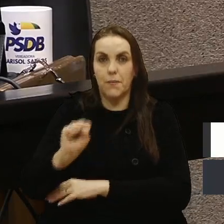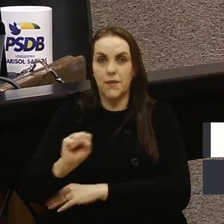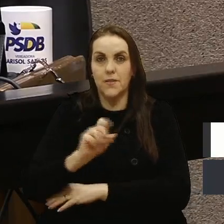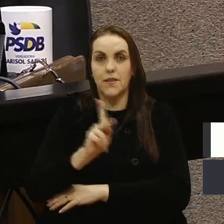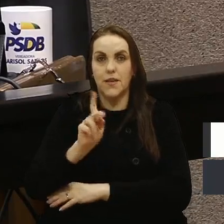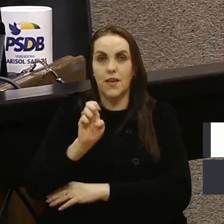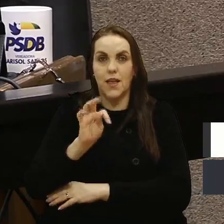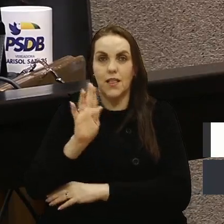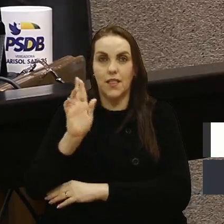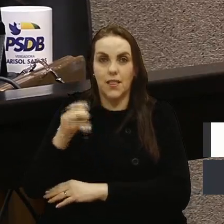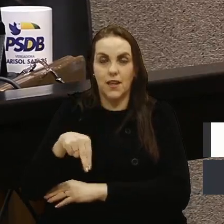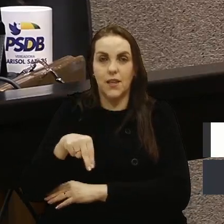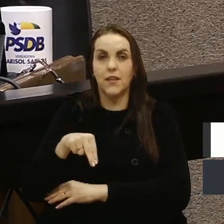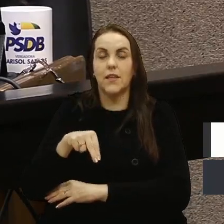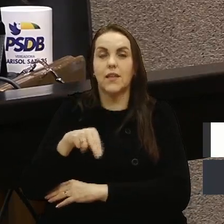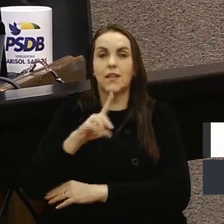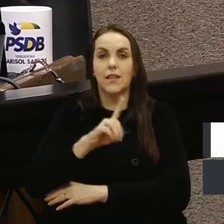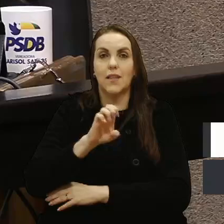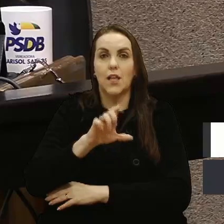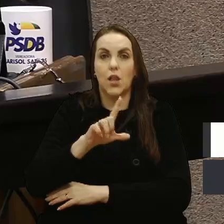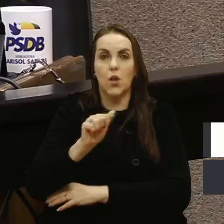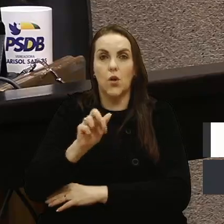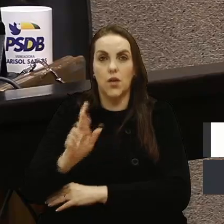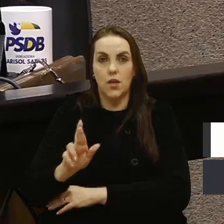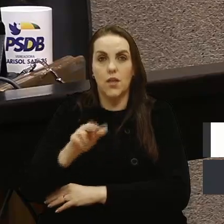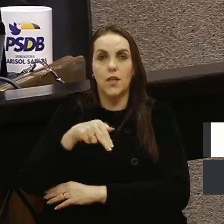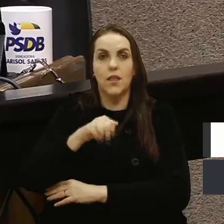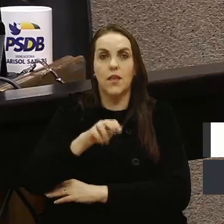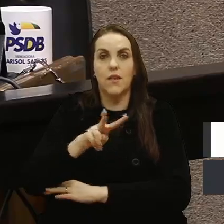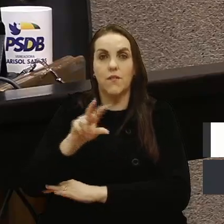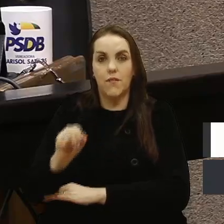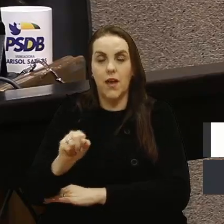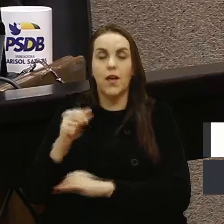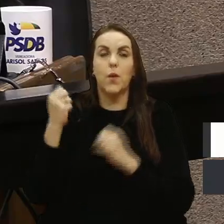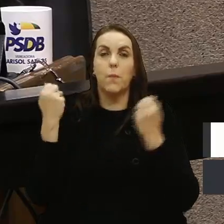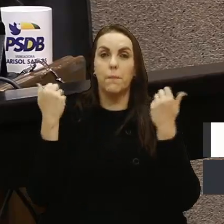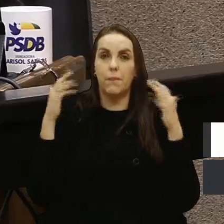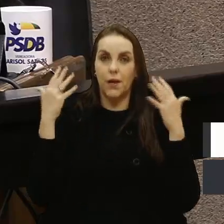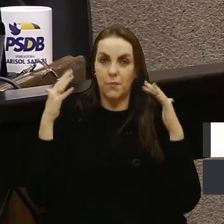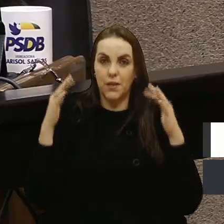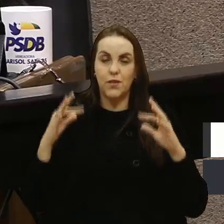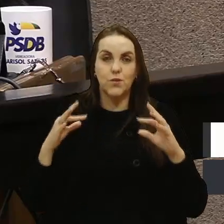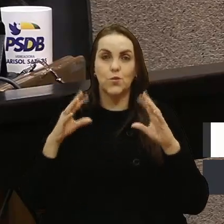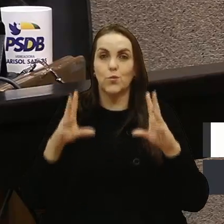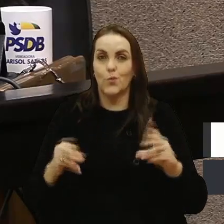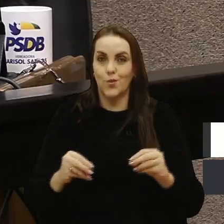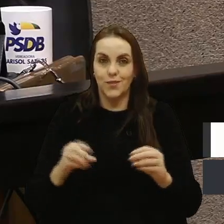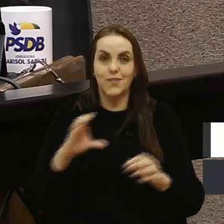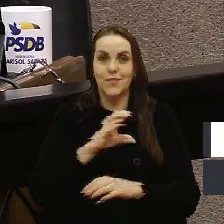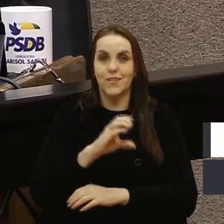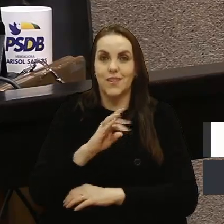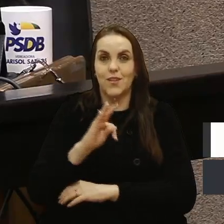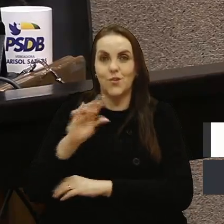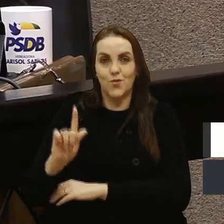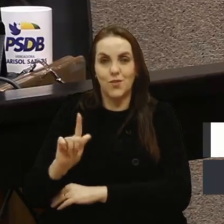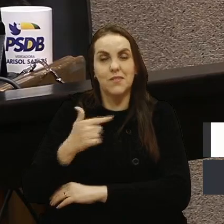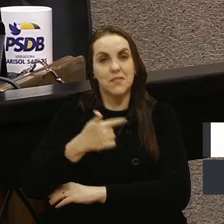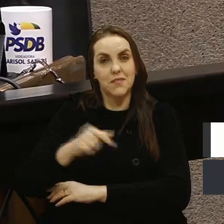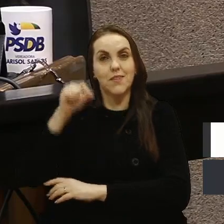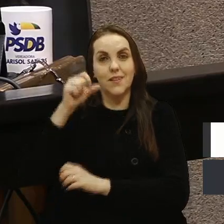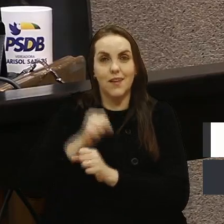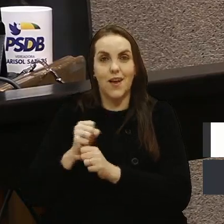nosso capataz, o Deloir e a Neiva, eu parabenizo o CTG, que cultua 70 anos da